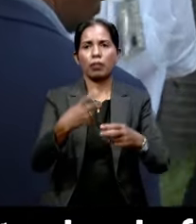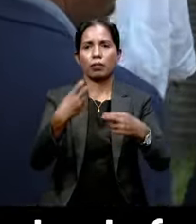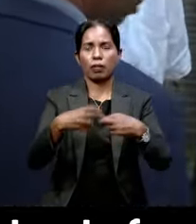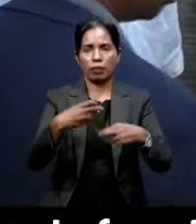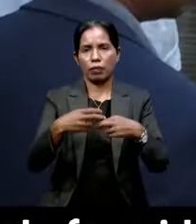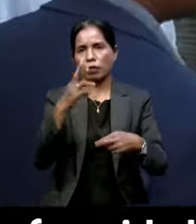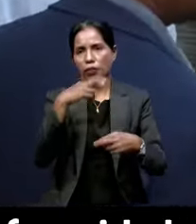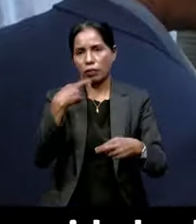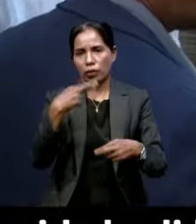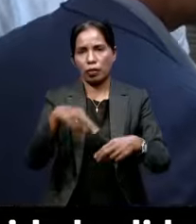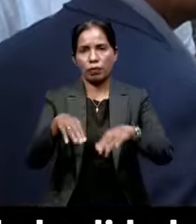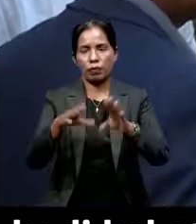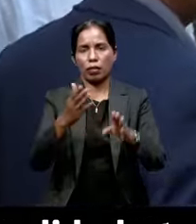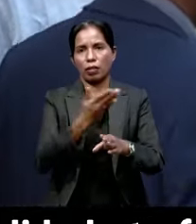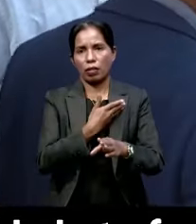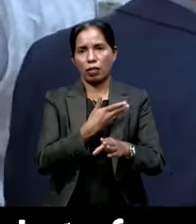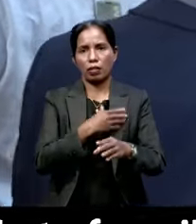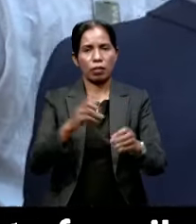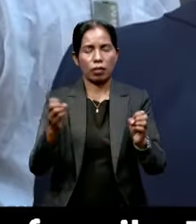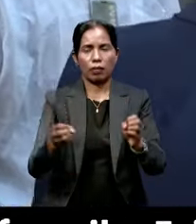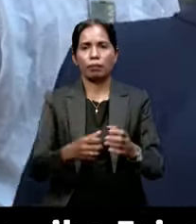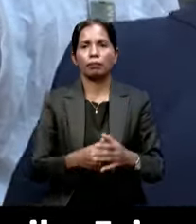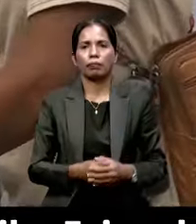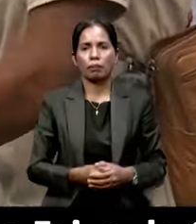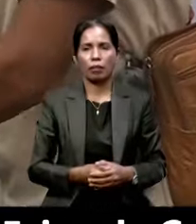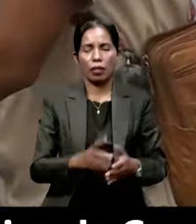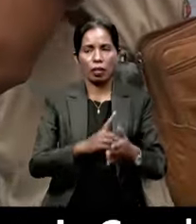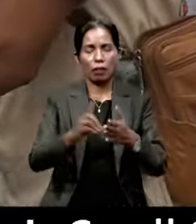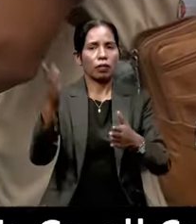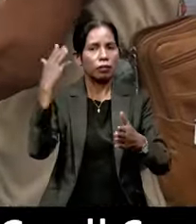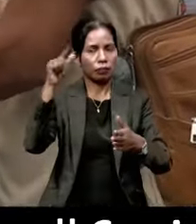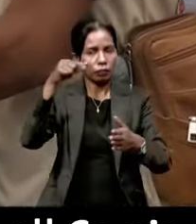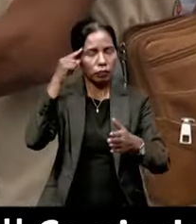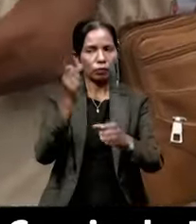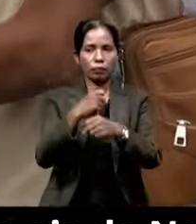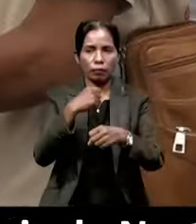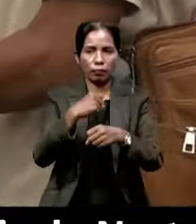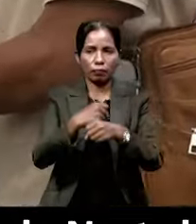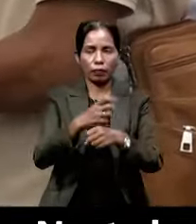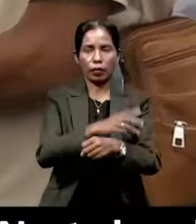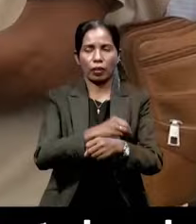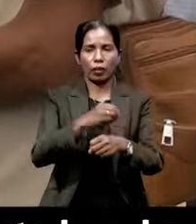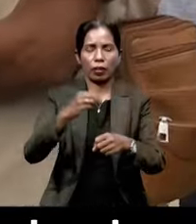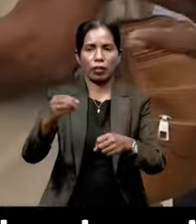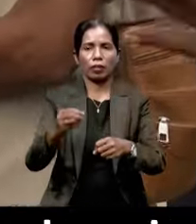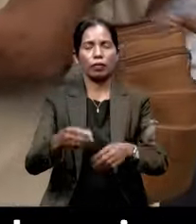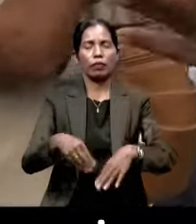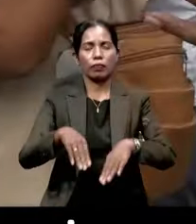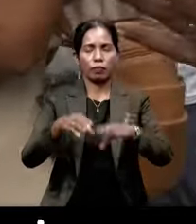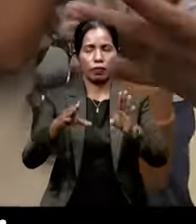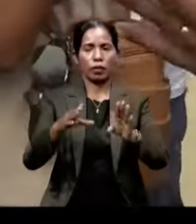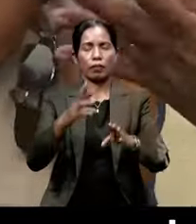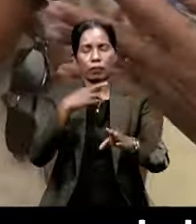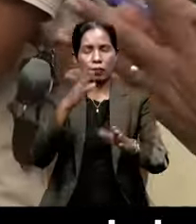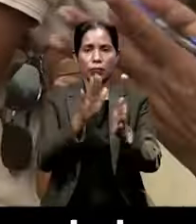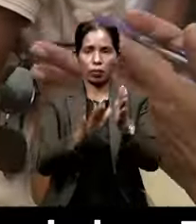posnia foline la stabil. Ia semana kotub ne governo halo una lansamentu bazar baratu ia administrativa ta oru o di